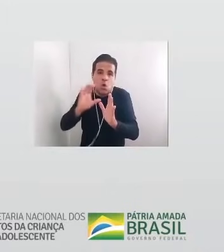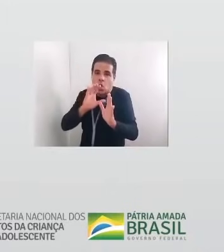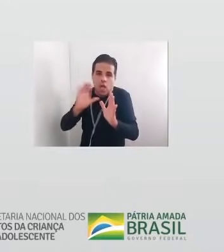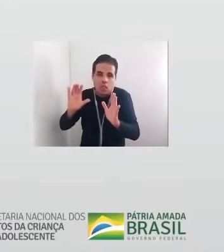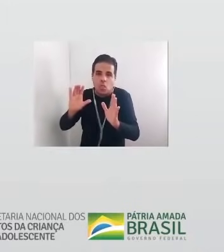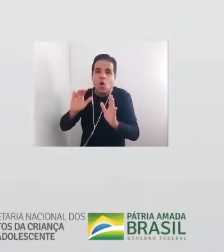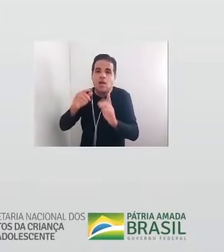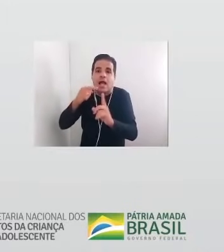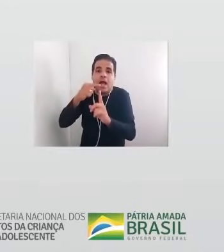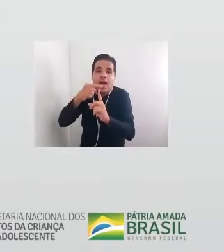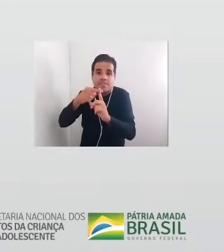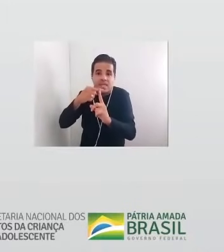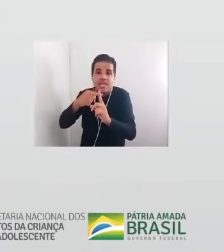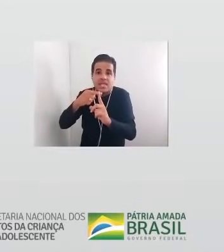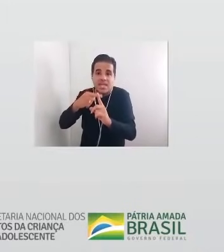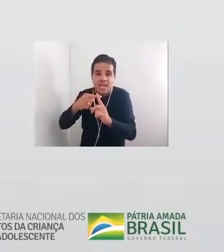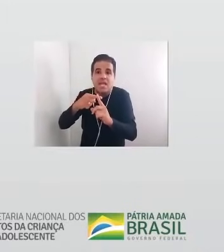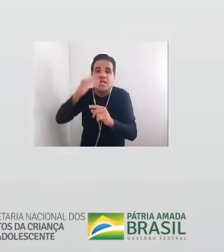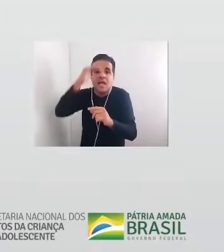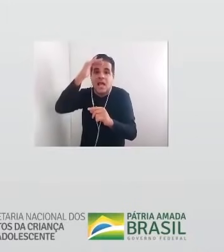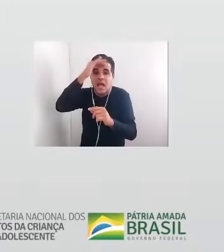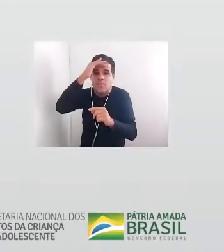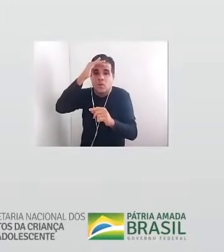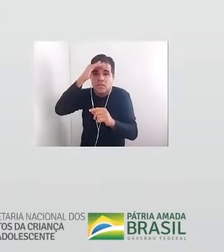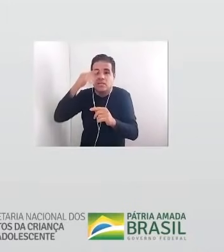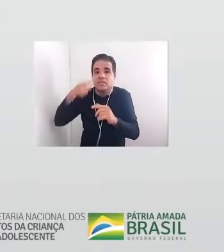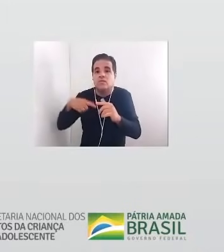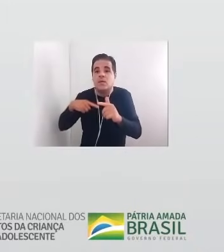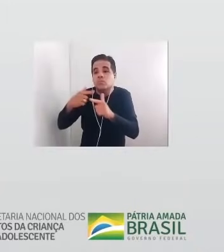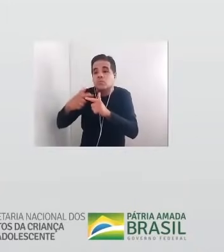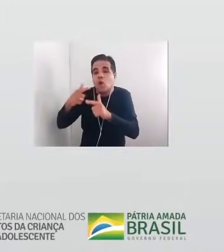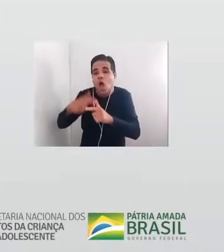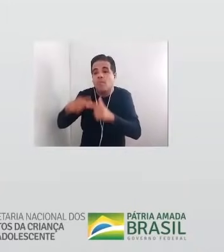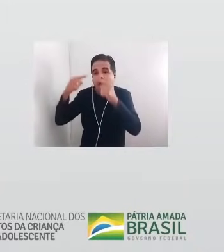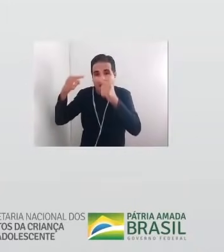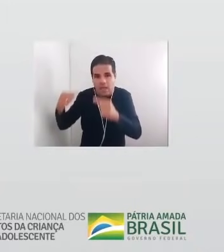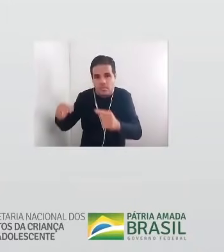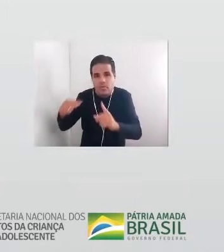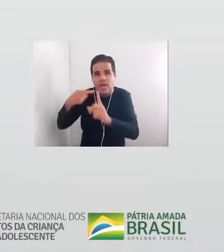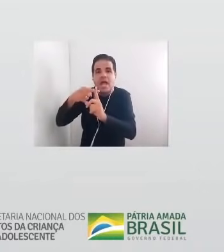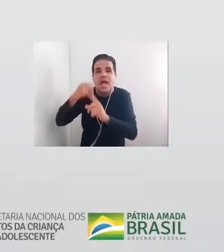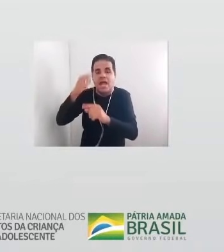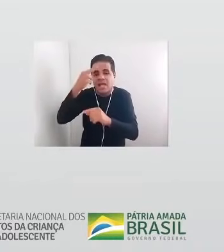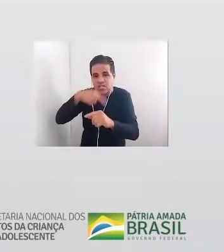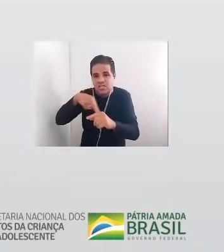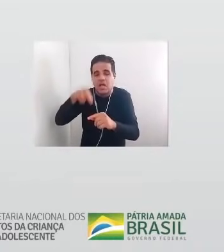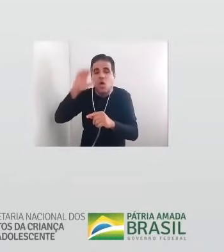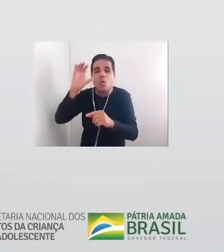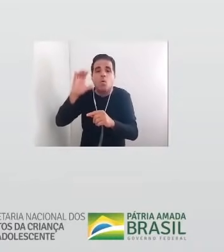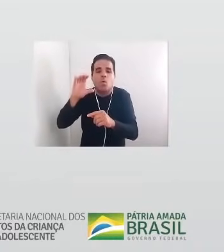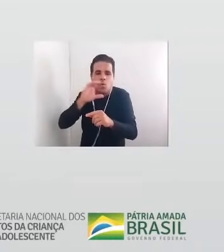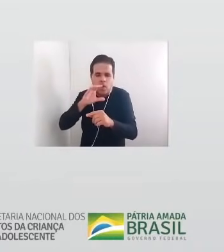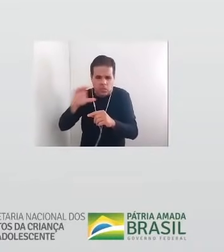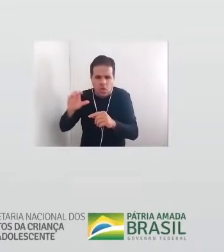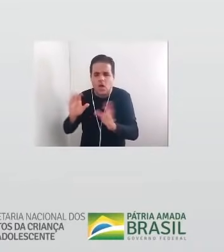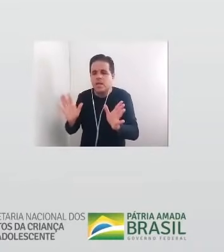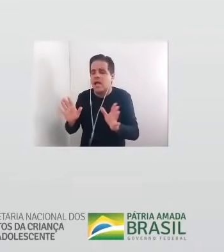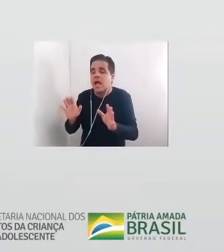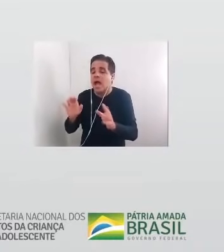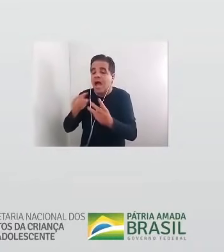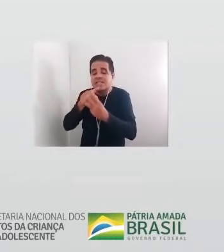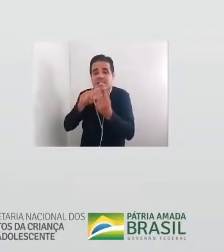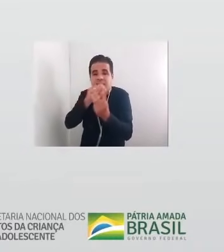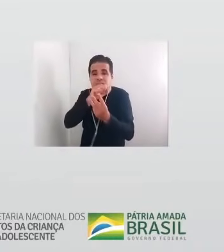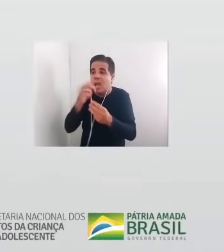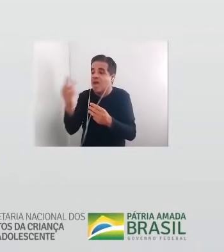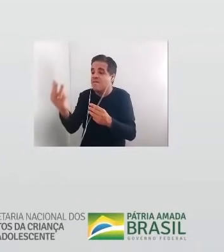religiosa tem muitos problemas de divergências com o catolicismo, mas aquela família teve seus direitos violados e as mães procuraram a direção da escola